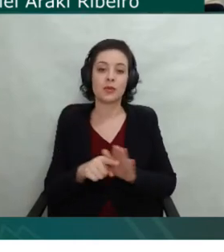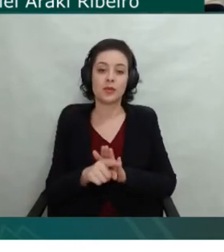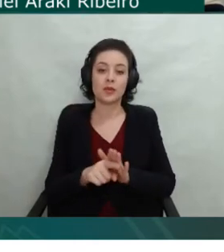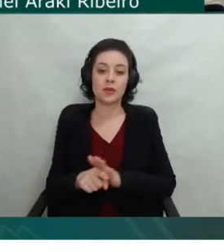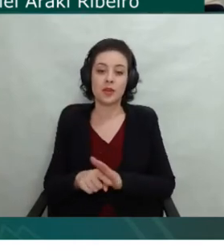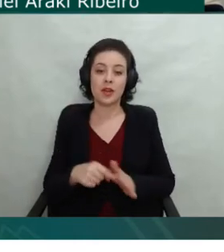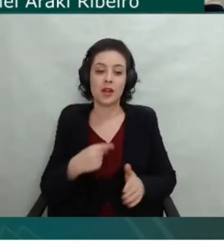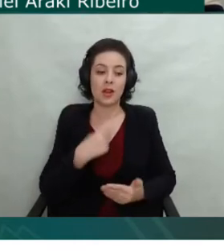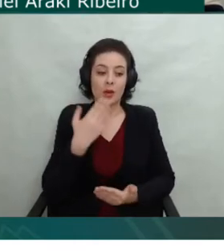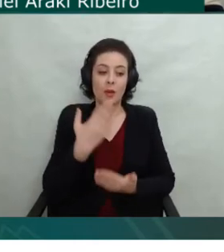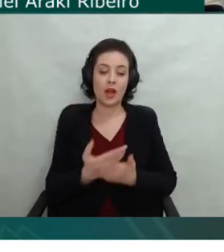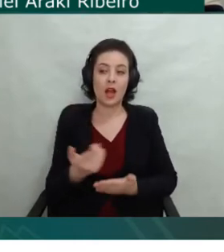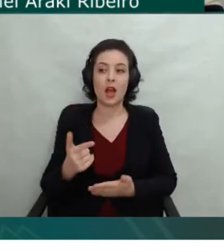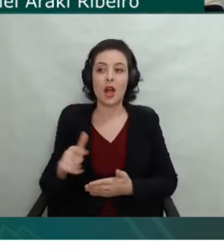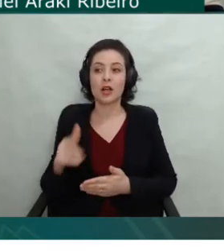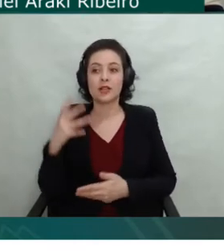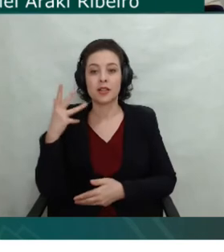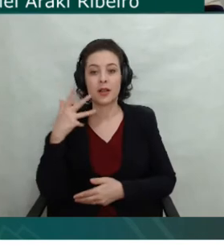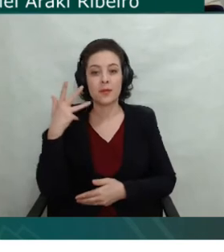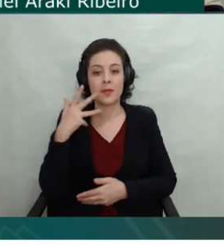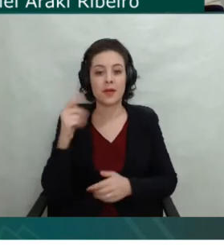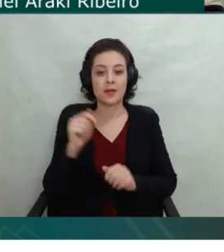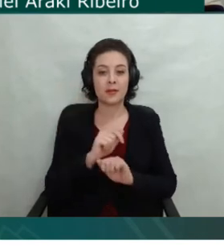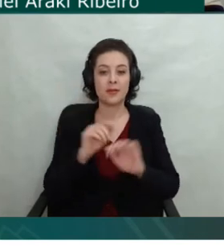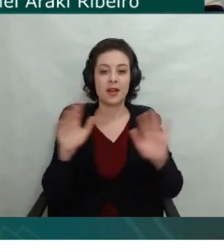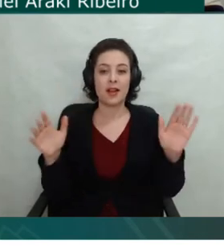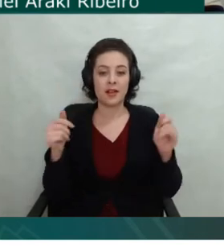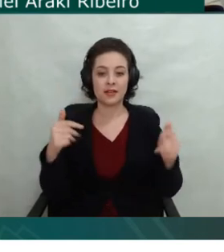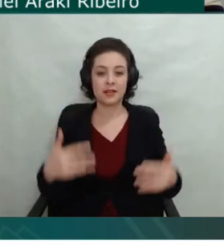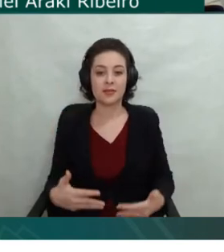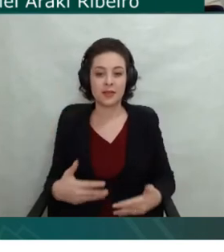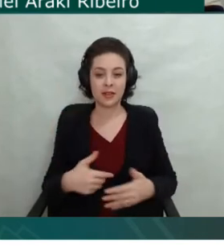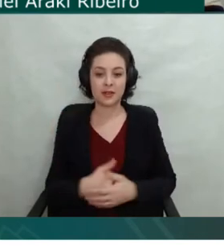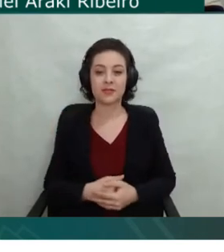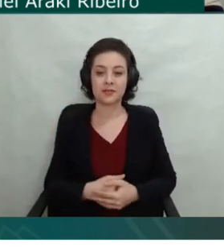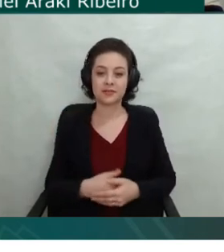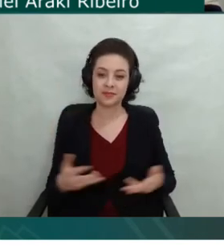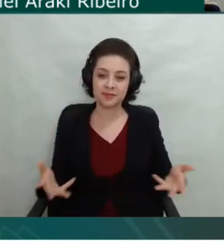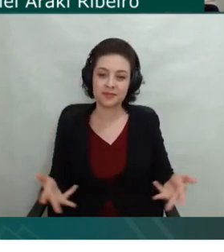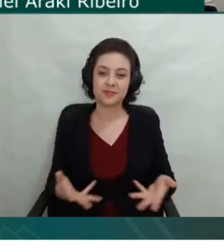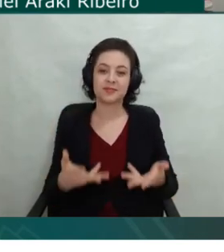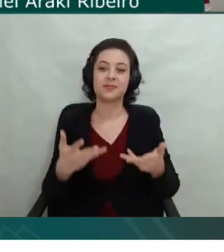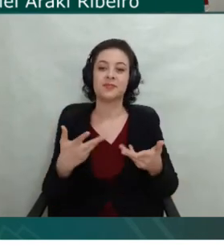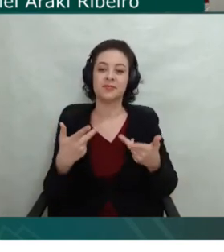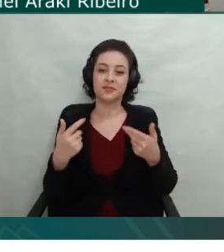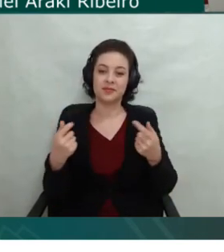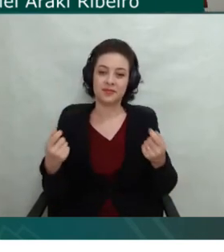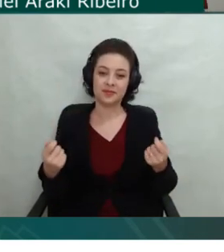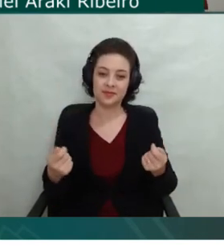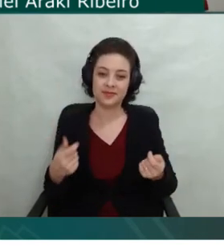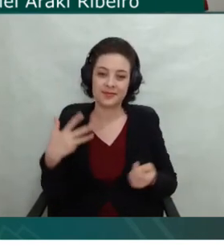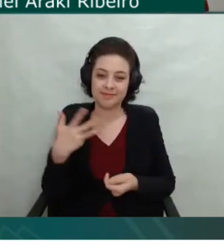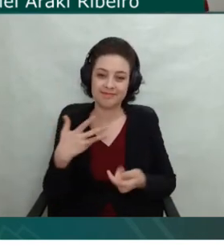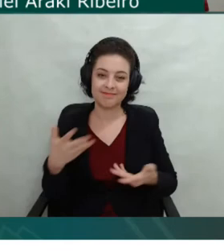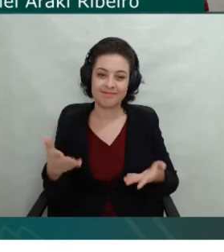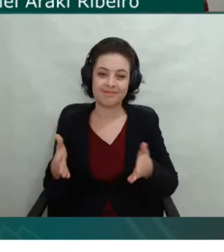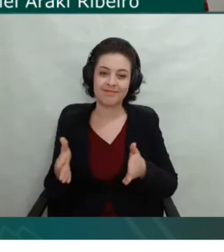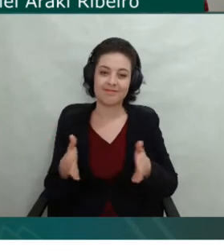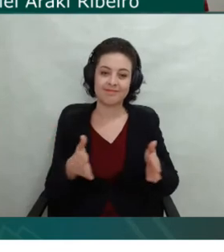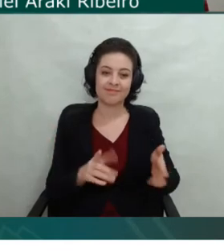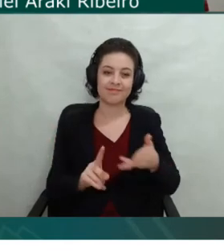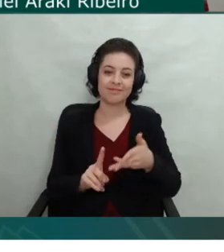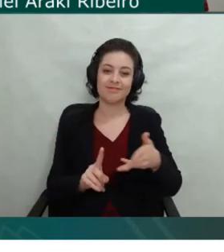com as outras palestras vai ficar ainda mais gostosa, né, essa sessão que a gente está montando. Eu vou chamar